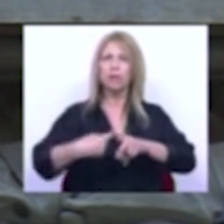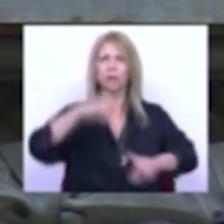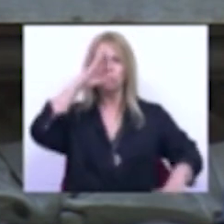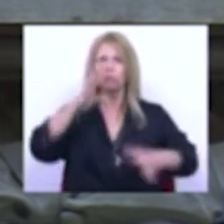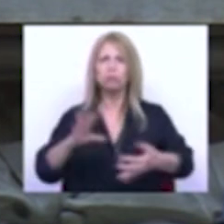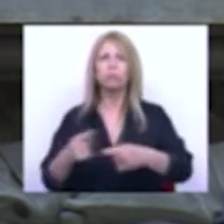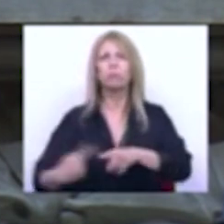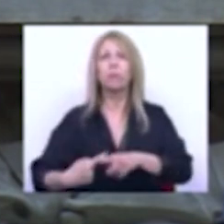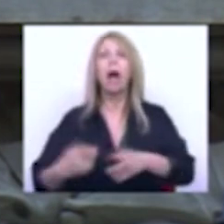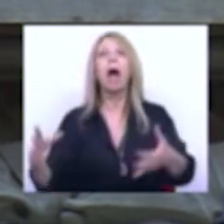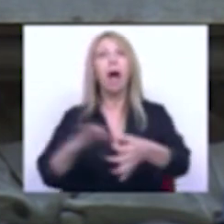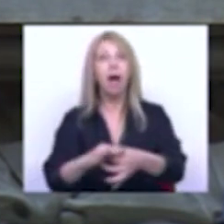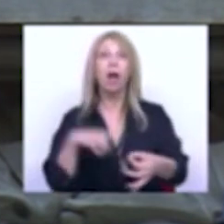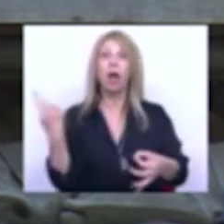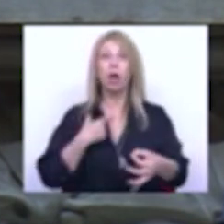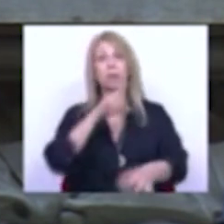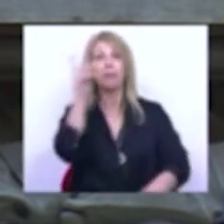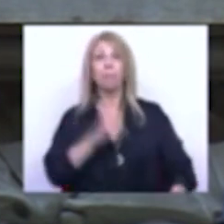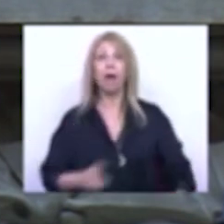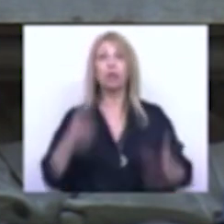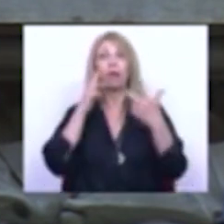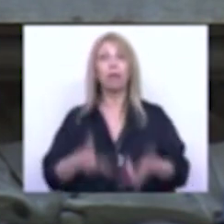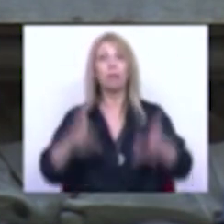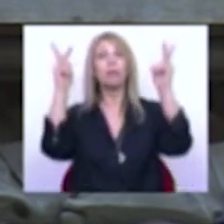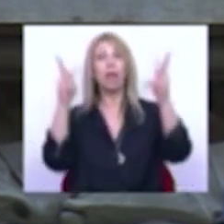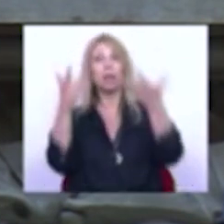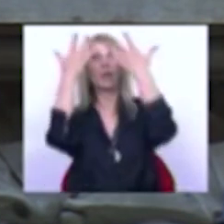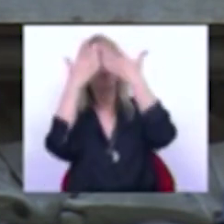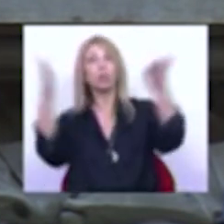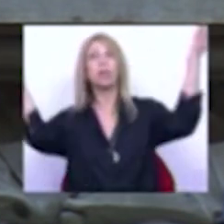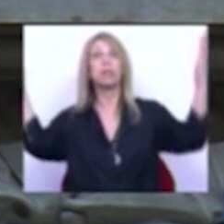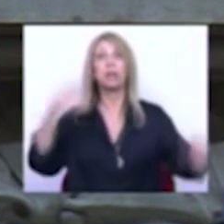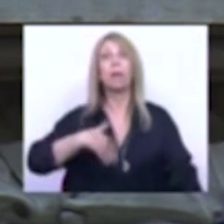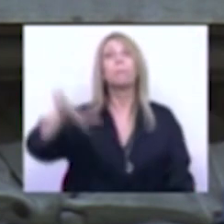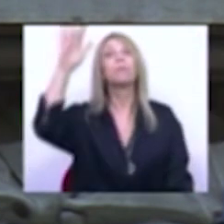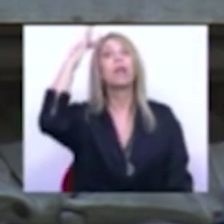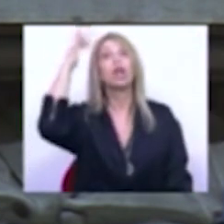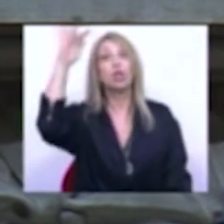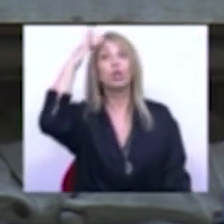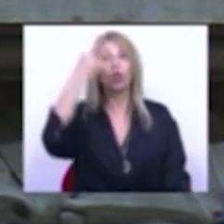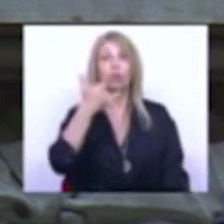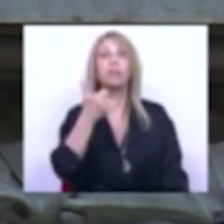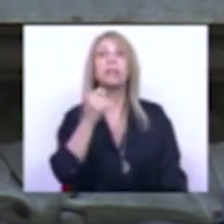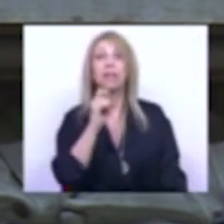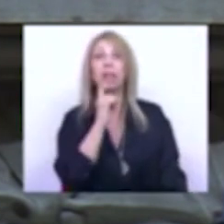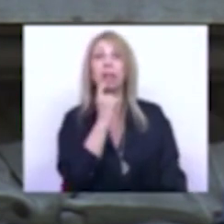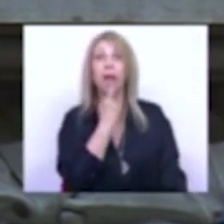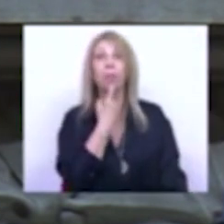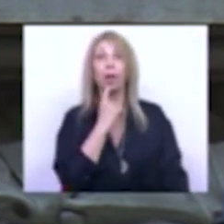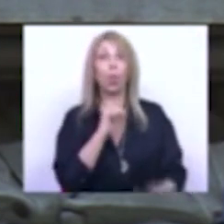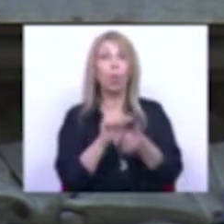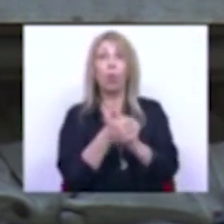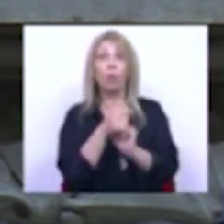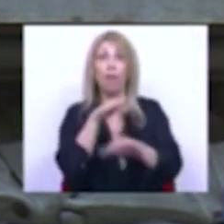nossa segurança, a nossa liberdade, a nossa democracia, sonhos de 25 de Abril, ficarão mais fracas. Porque